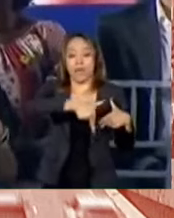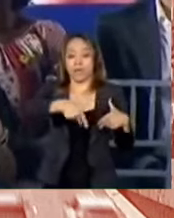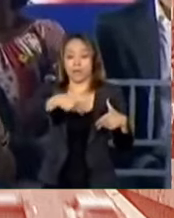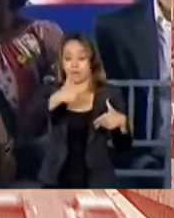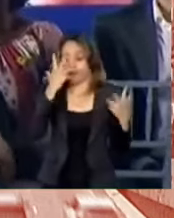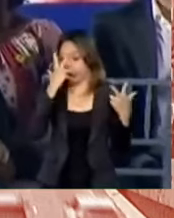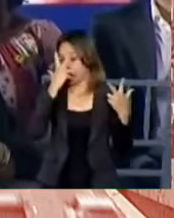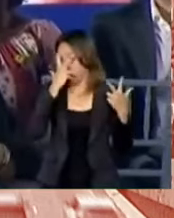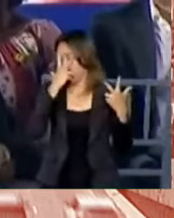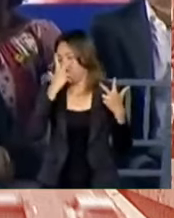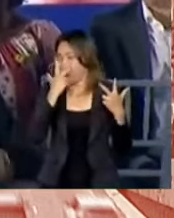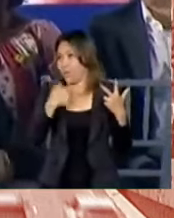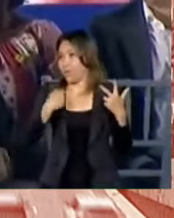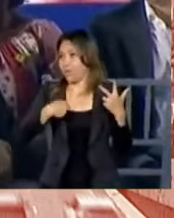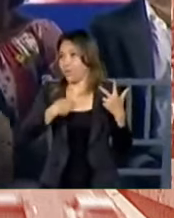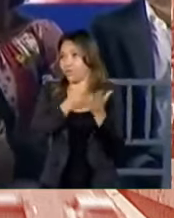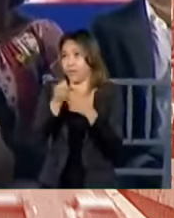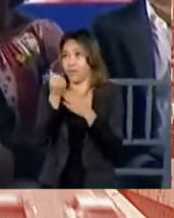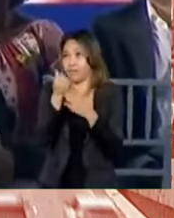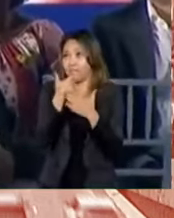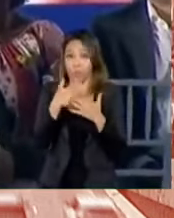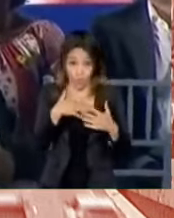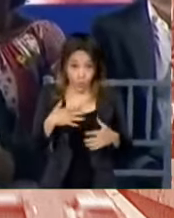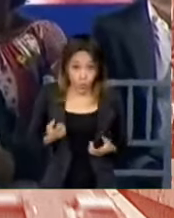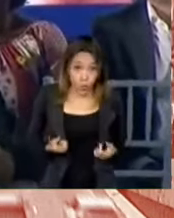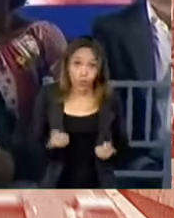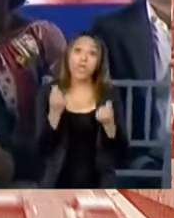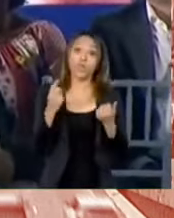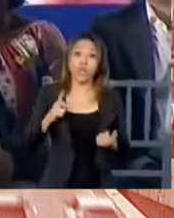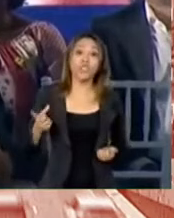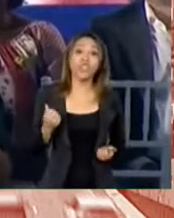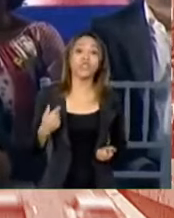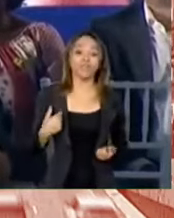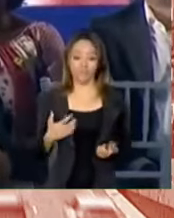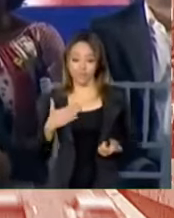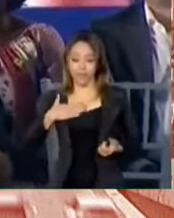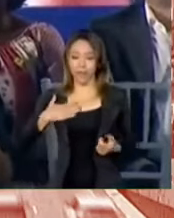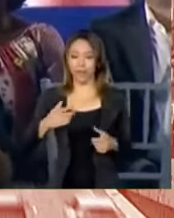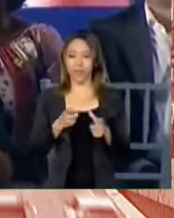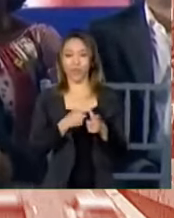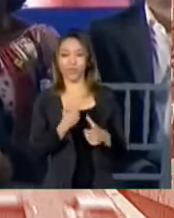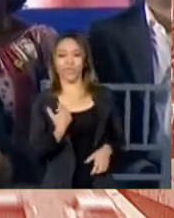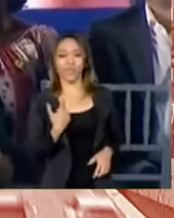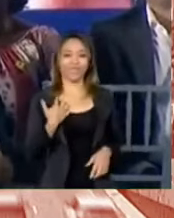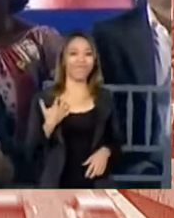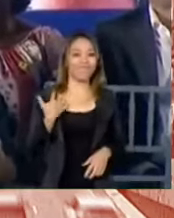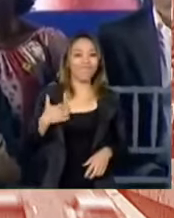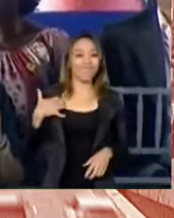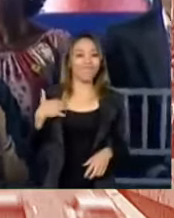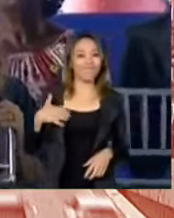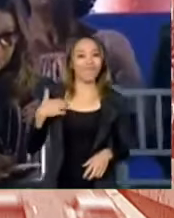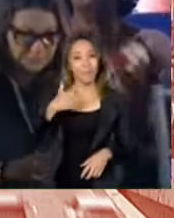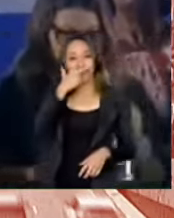Falando contra a vacinação, né? Nas escolas, aqui não vai ser obrigatório vacinação, ou seja, se colocando contra tudo que ocorre no